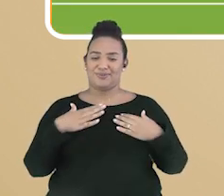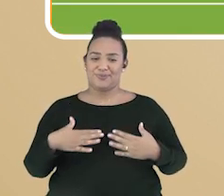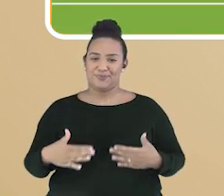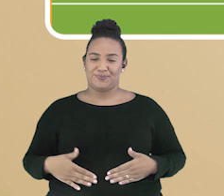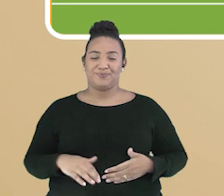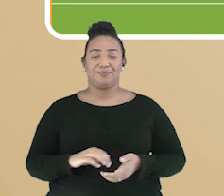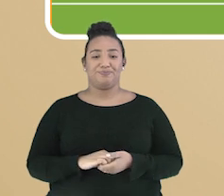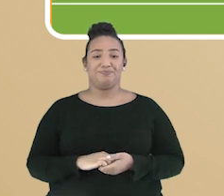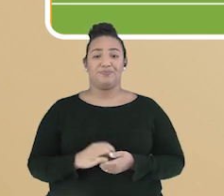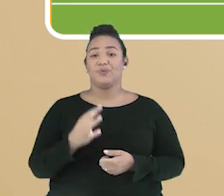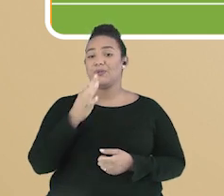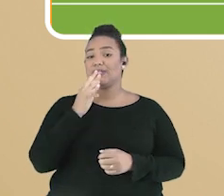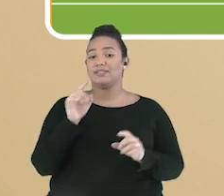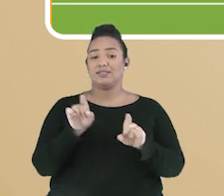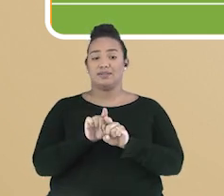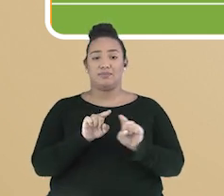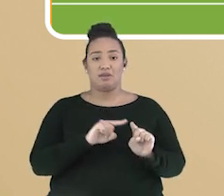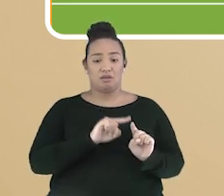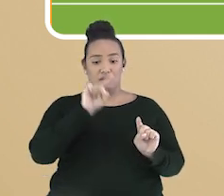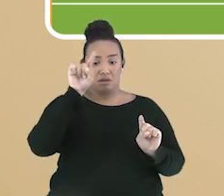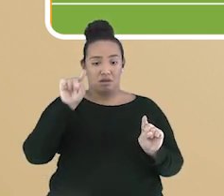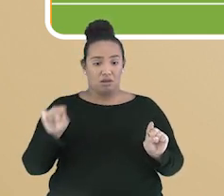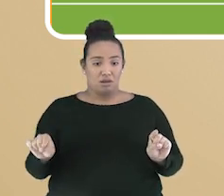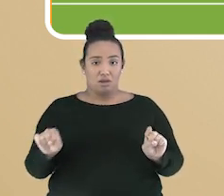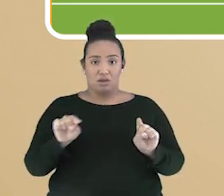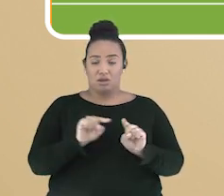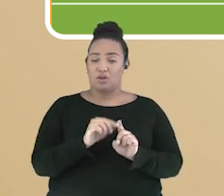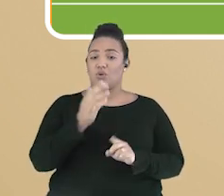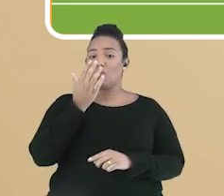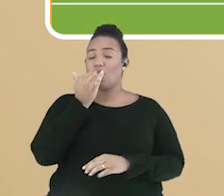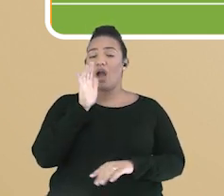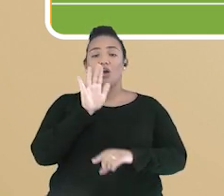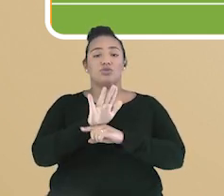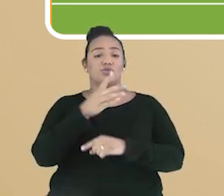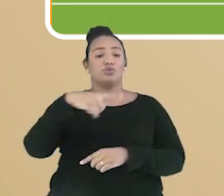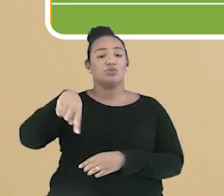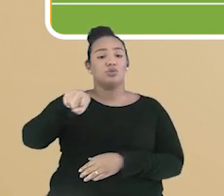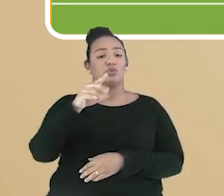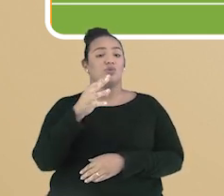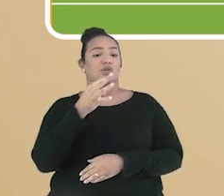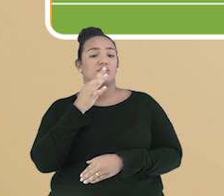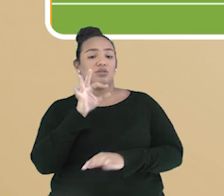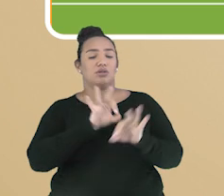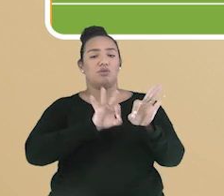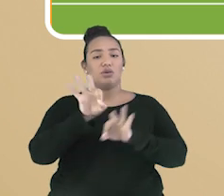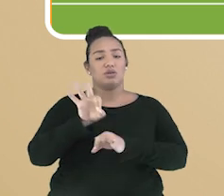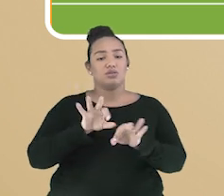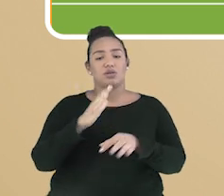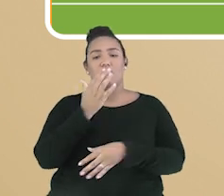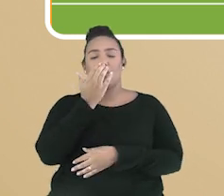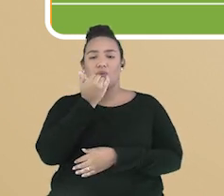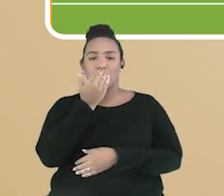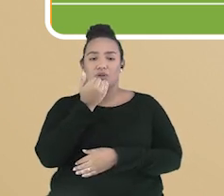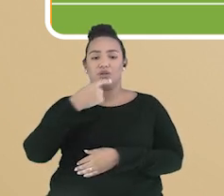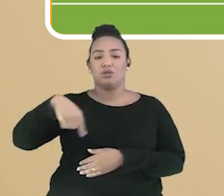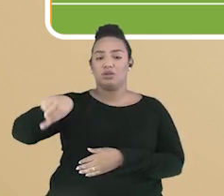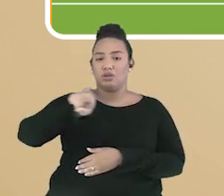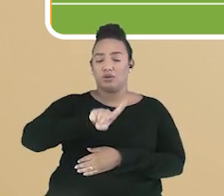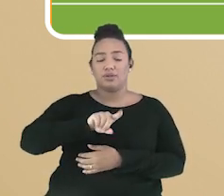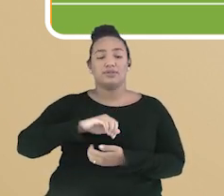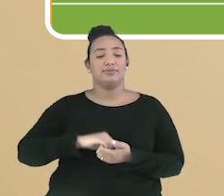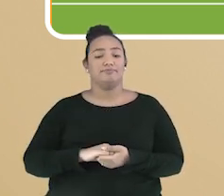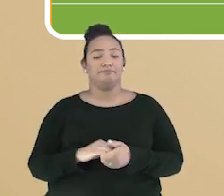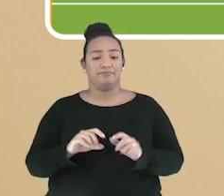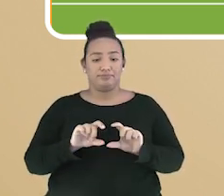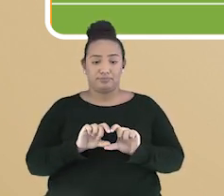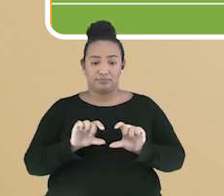uma excelente ferramenta no auxílio a conhecer e organizar uma alimentação equilibrada, na qual sua base